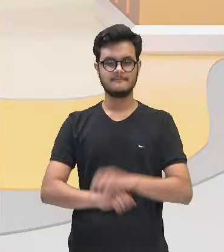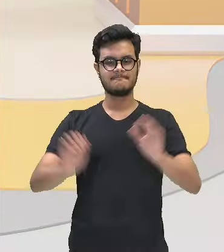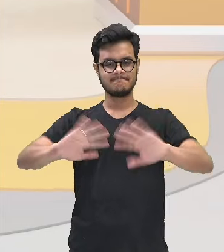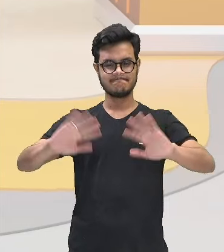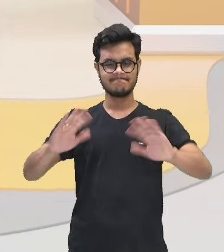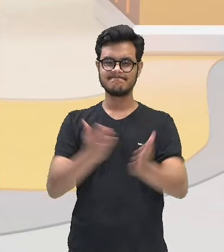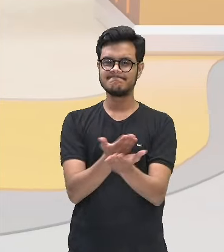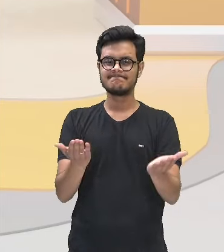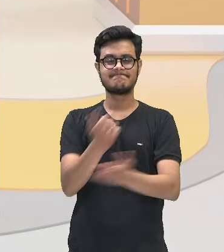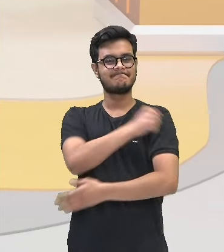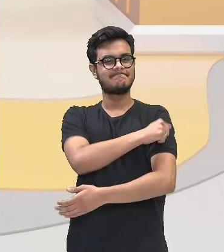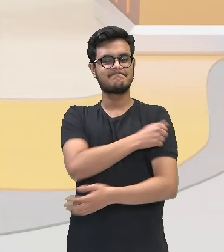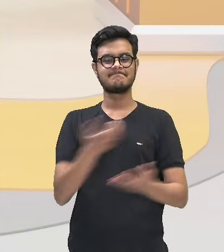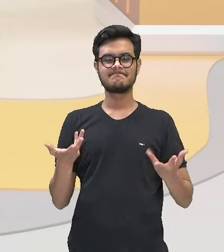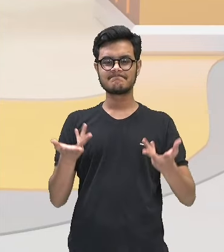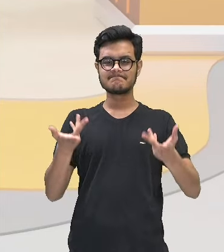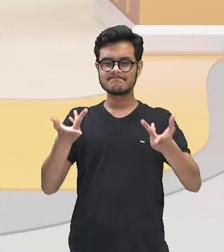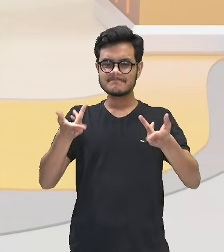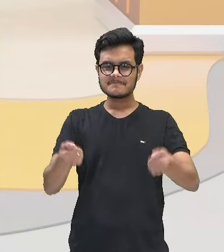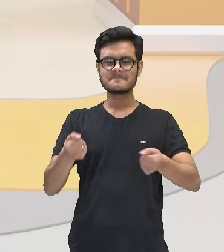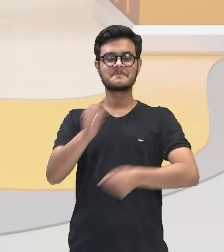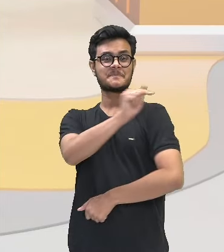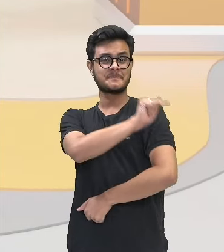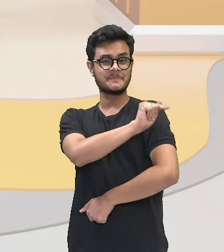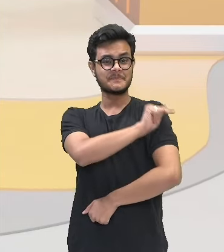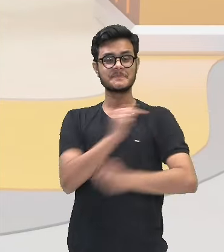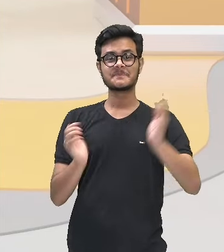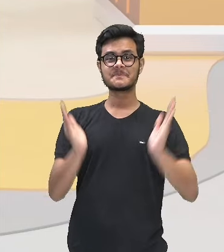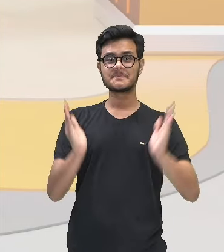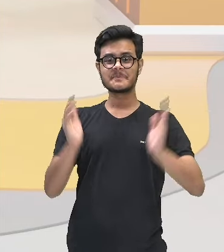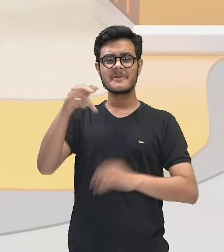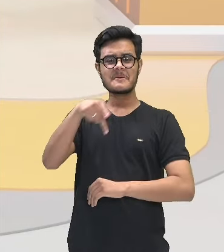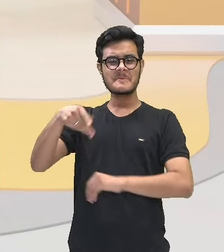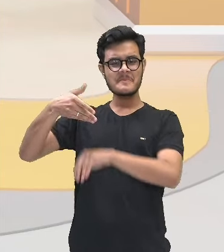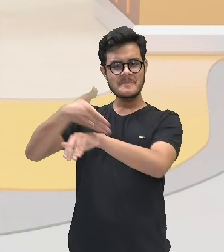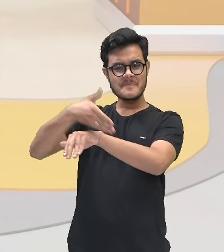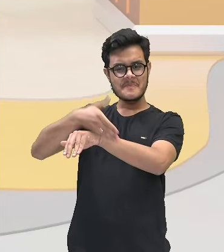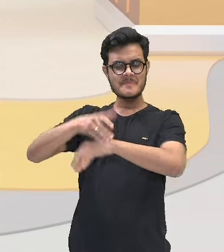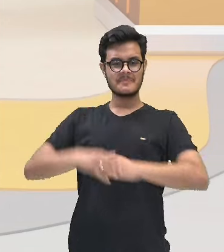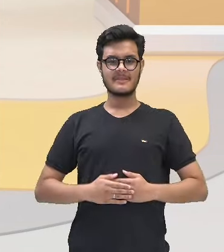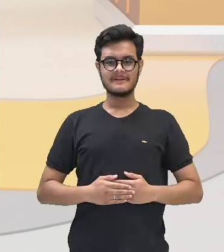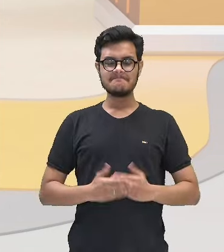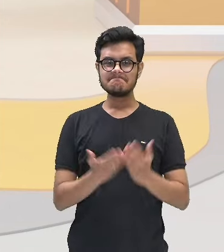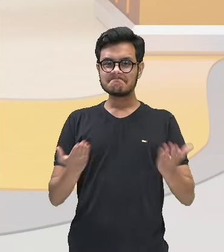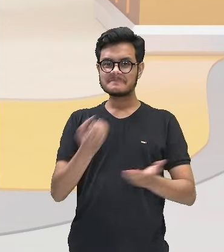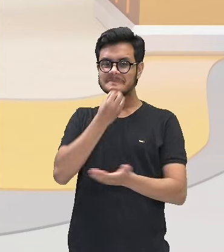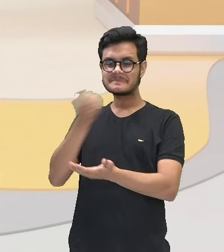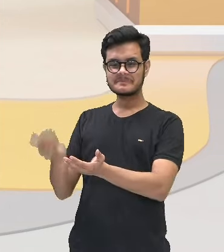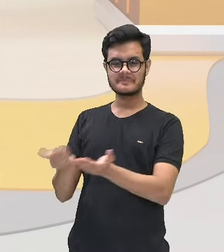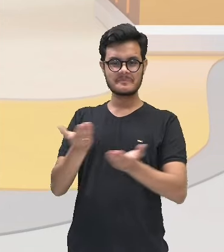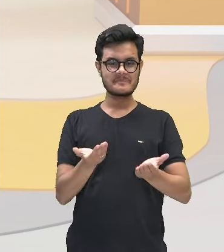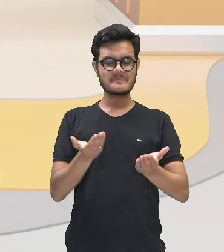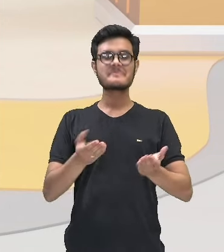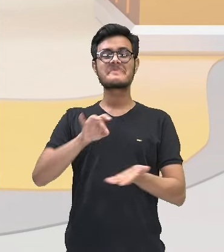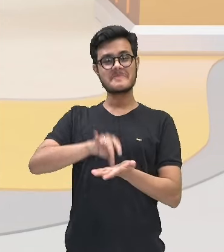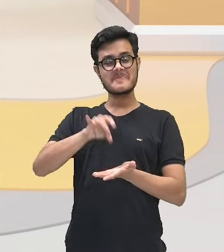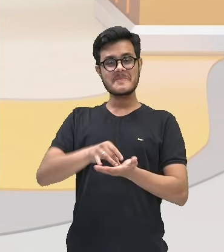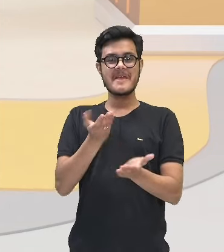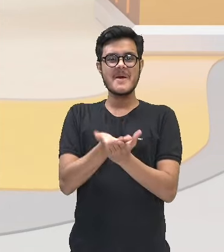Olá, queridos alunos do 7º ano, juntamente com os professores presenciais. Sejam todos bem-vindos a mais